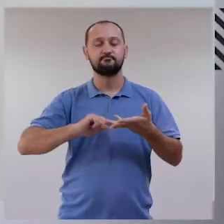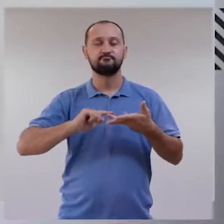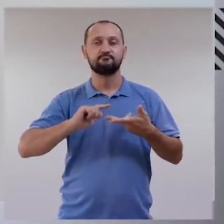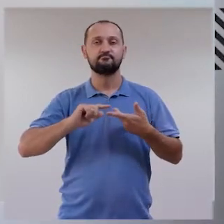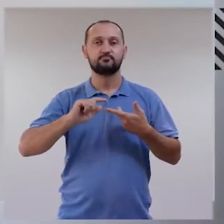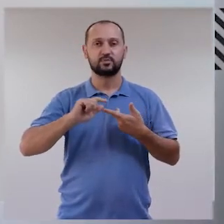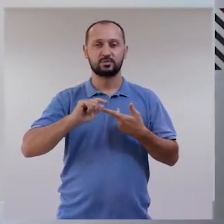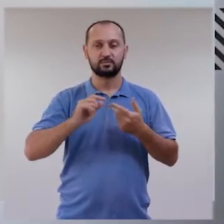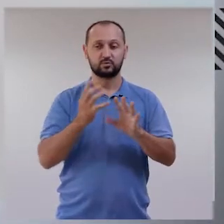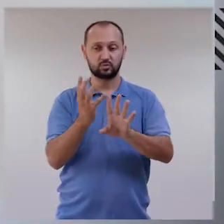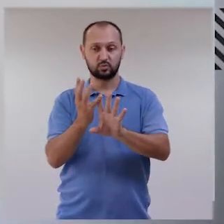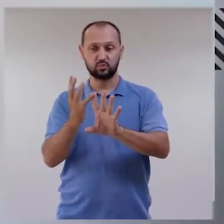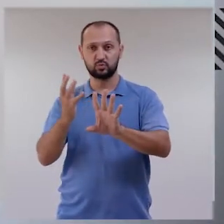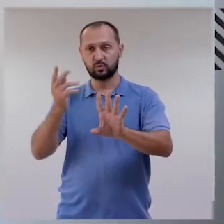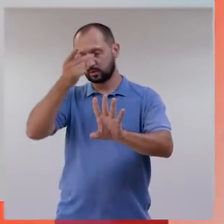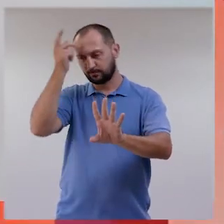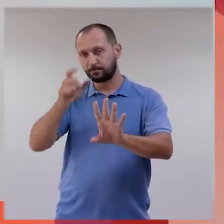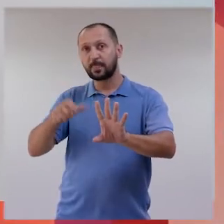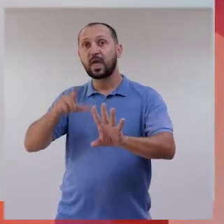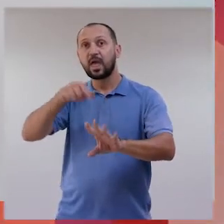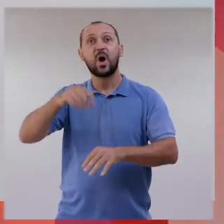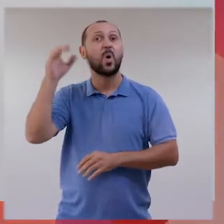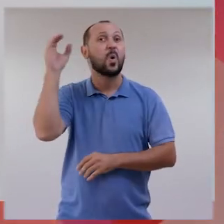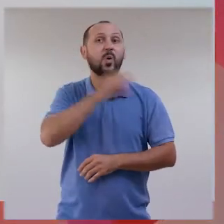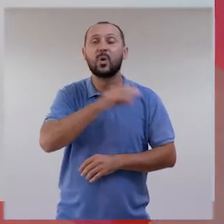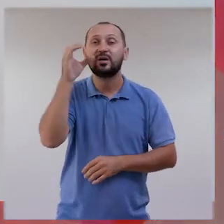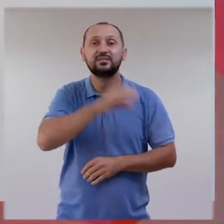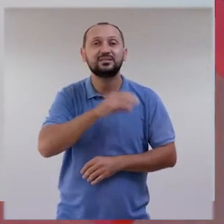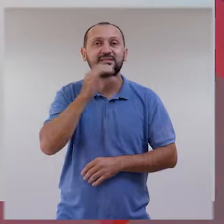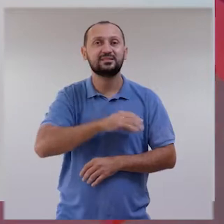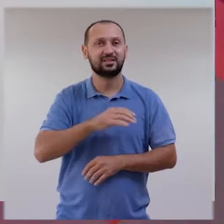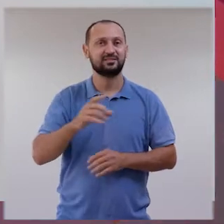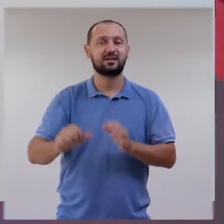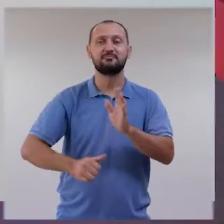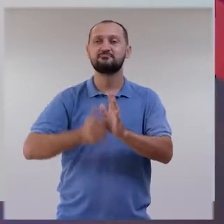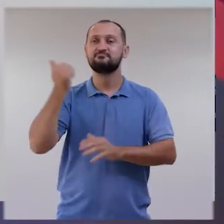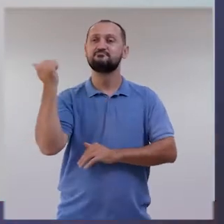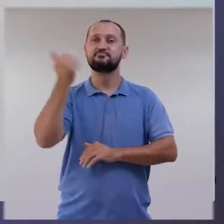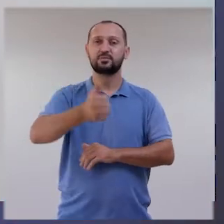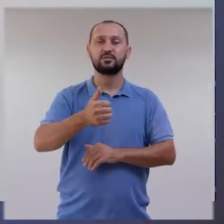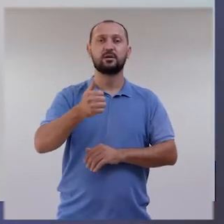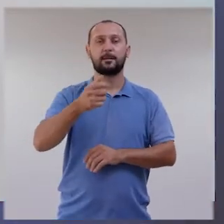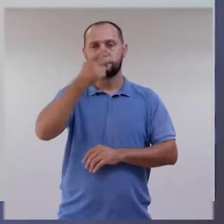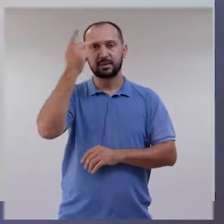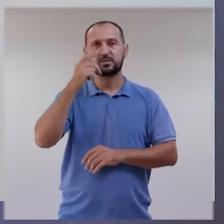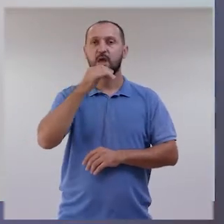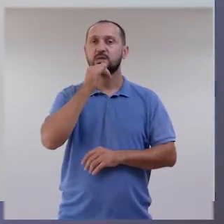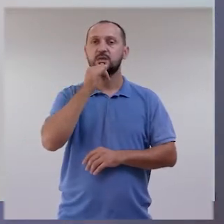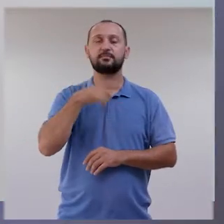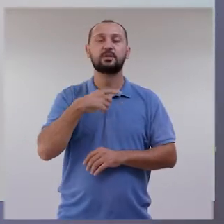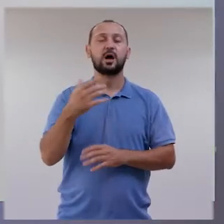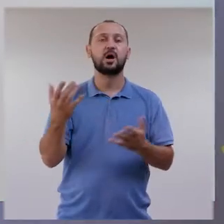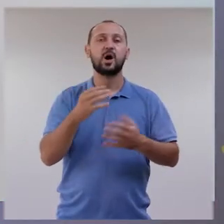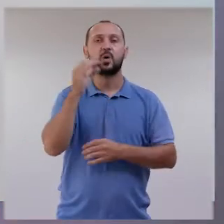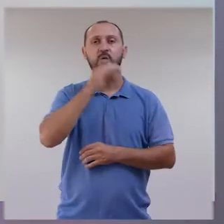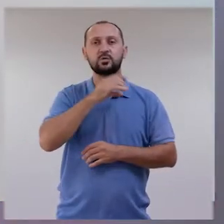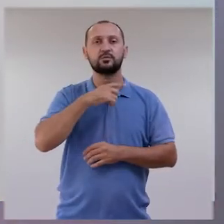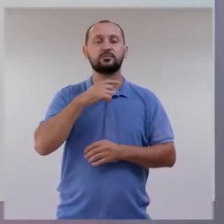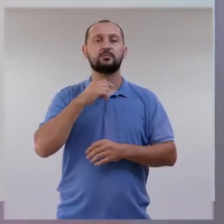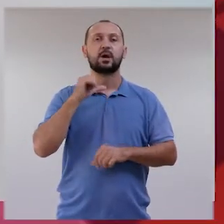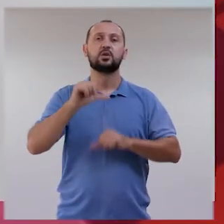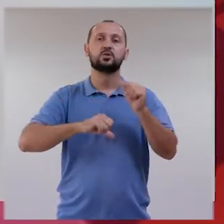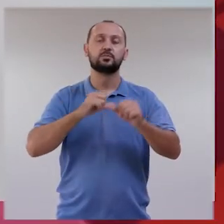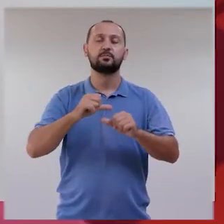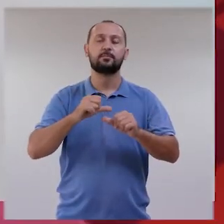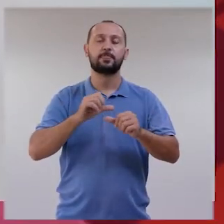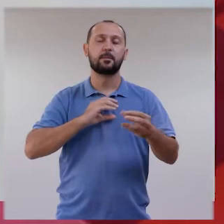muitas pessoas estão na fila em caráter de urgência, em caráter de priorização, ou seja, uma pessoa, por exemplo, que está priorizada